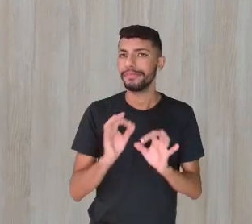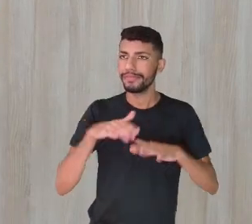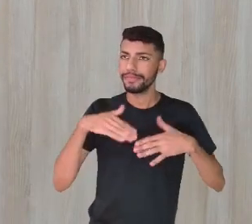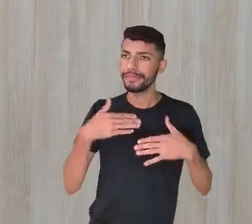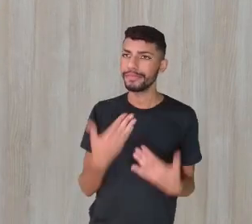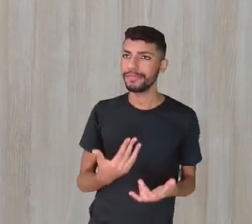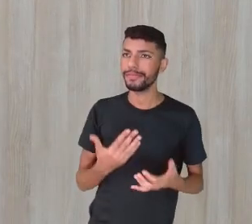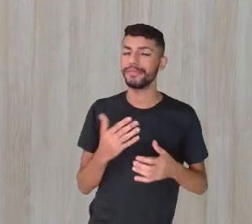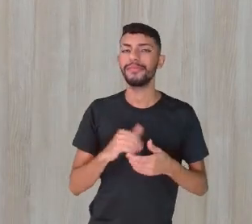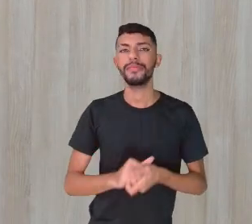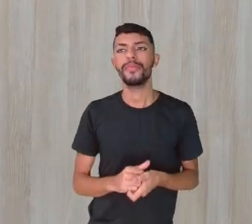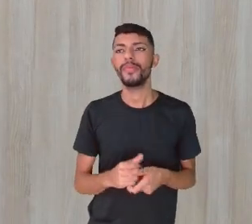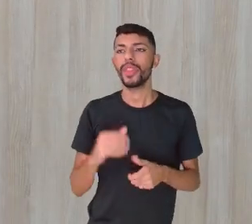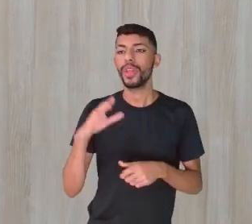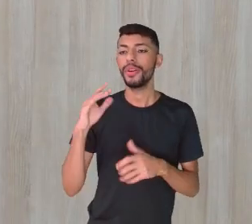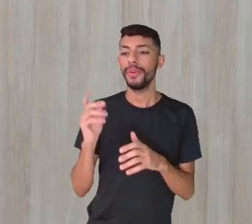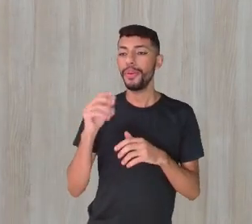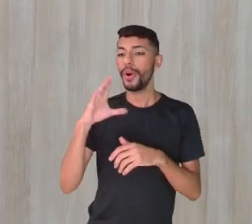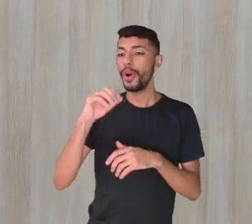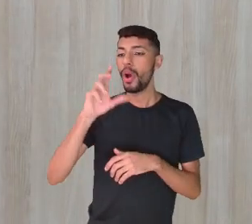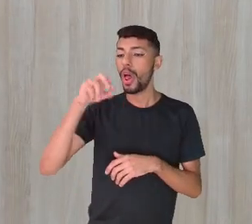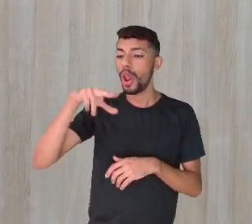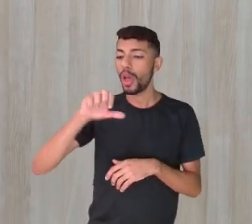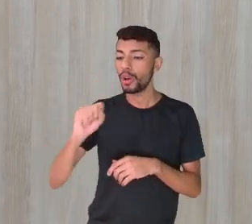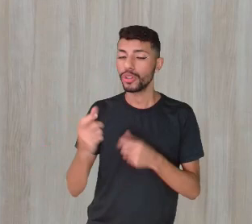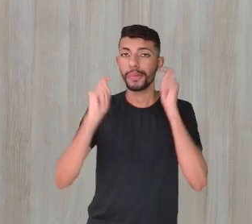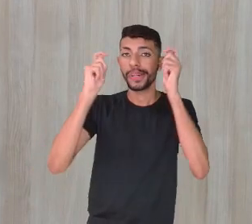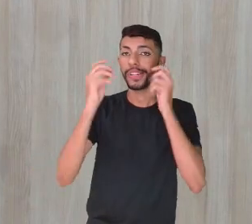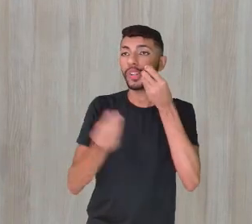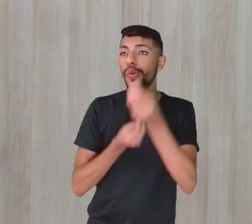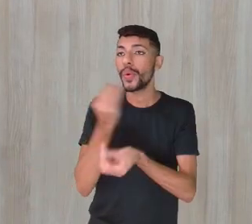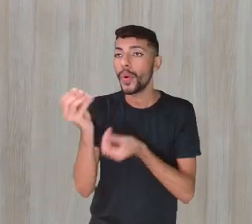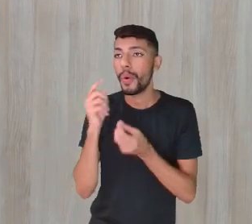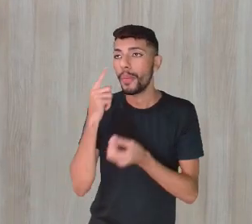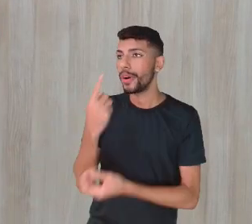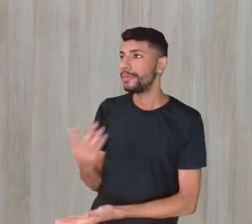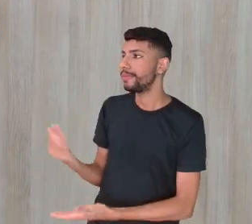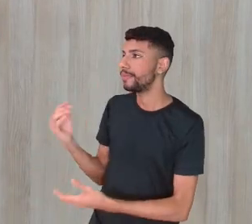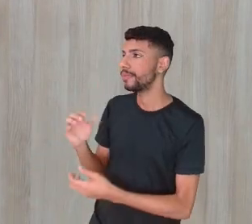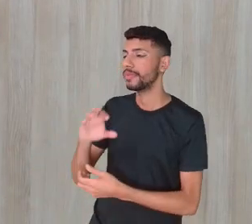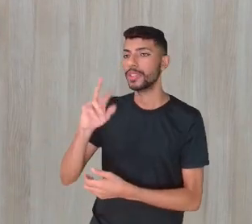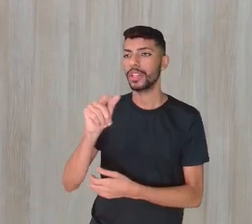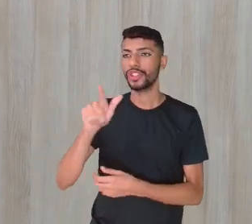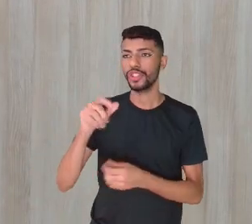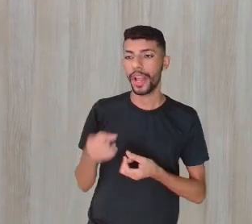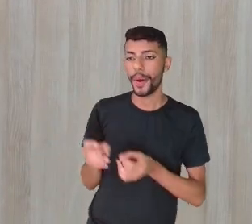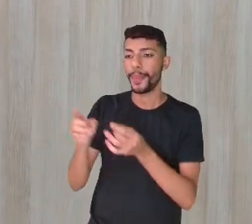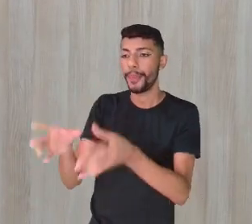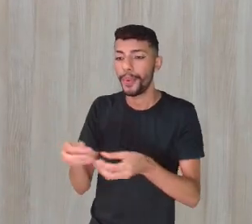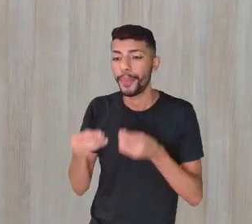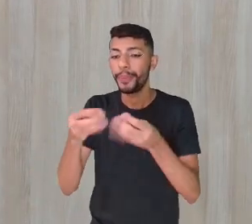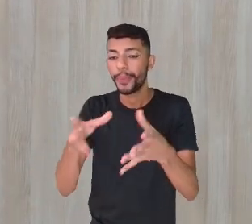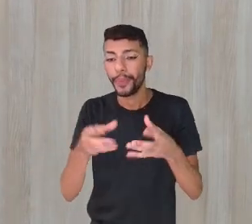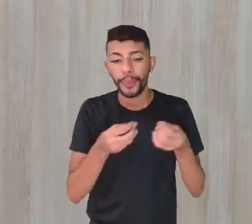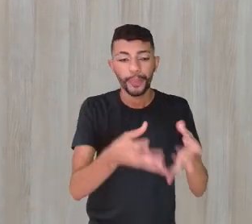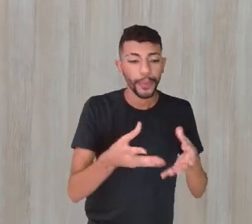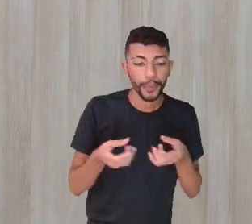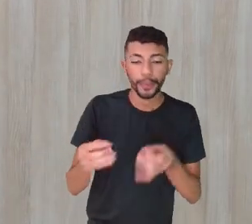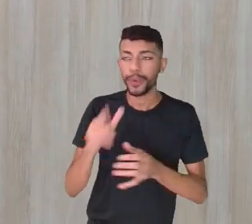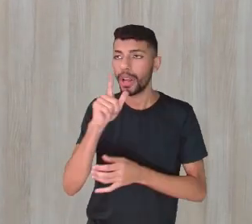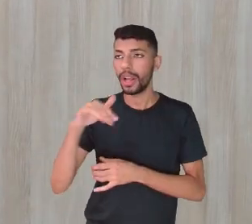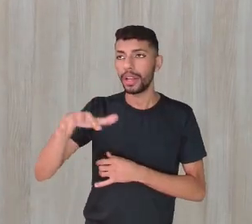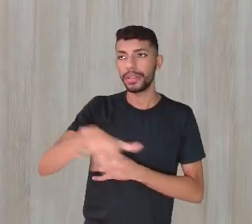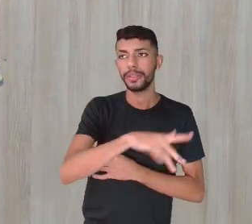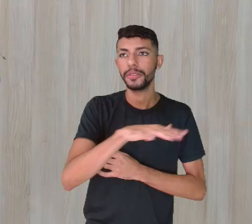os colonos em protesto começam a jogar vários desses produtos, né, do chá aí no